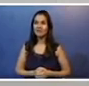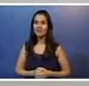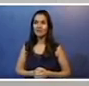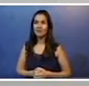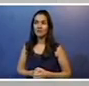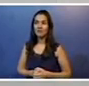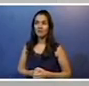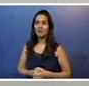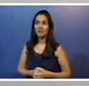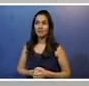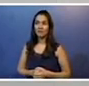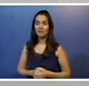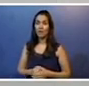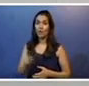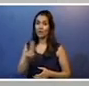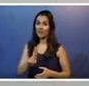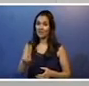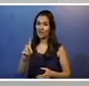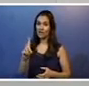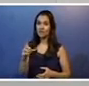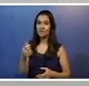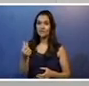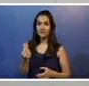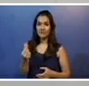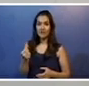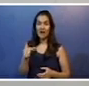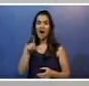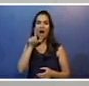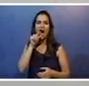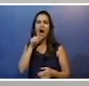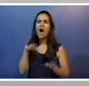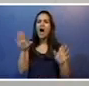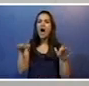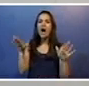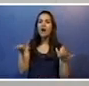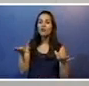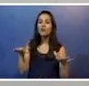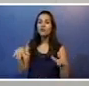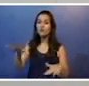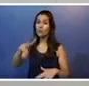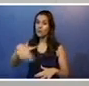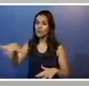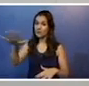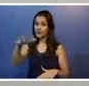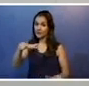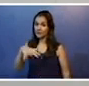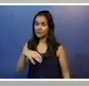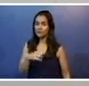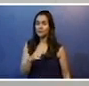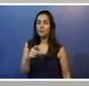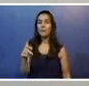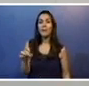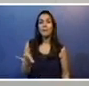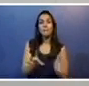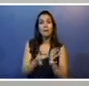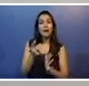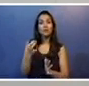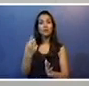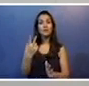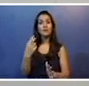Rotina. Unidade 16, as aves e o meio ambiente. Página 232.